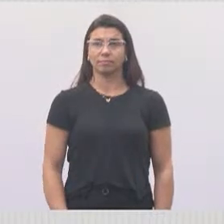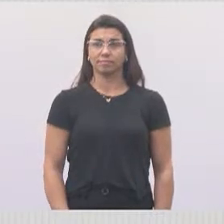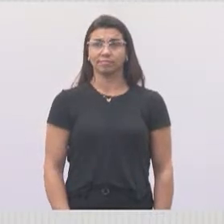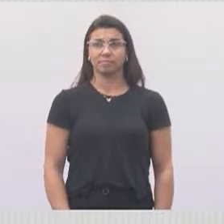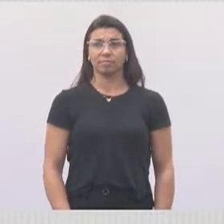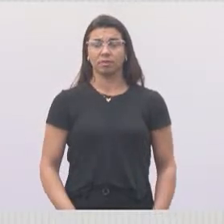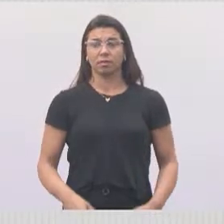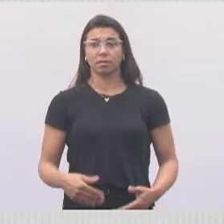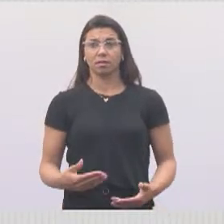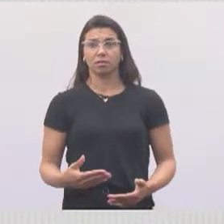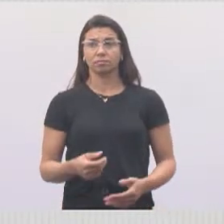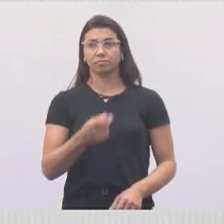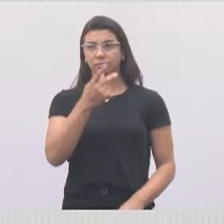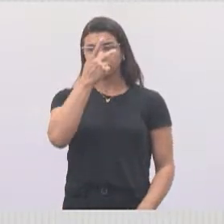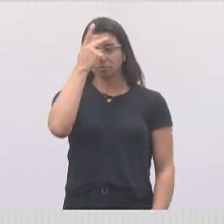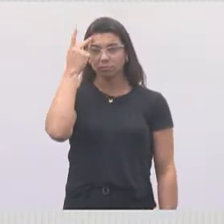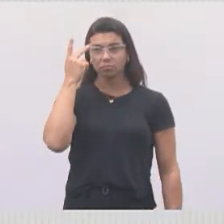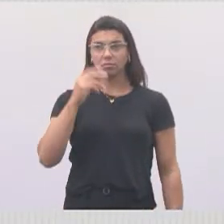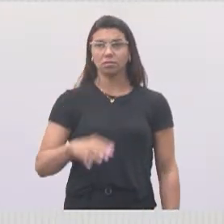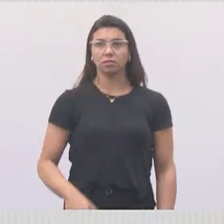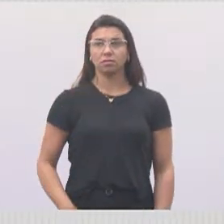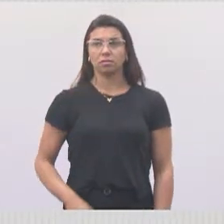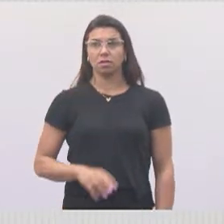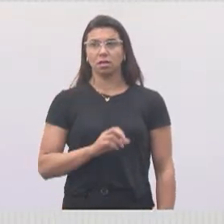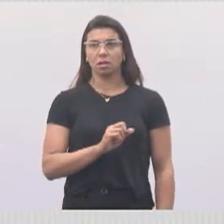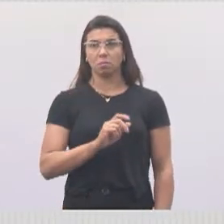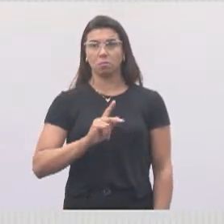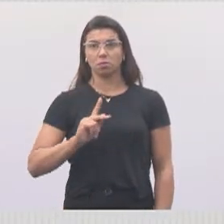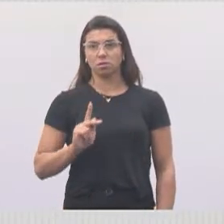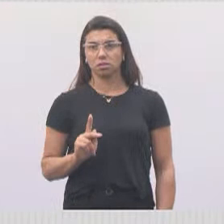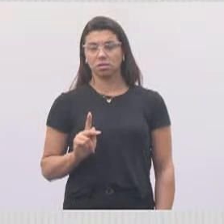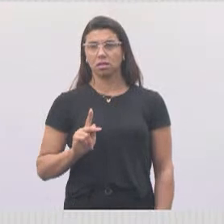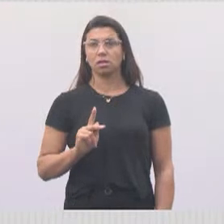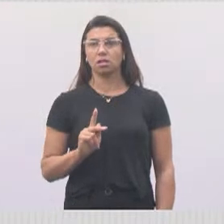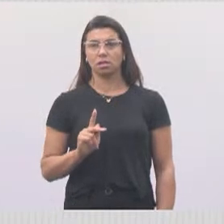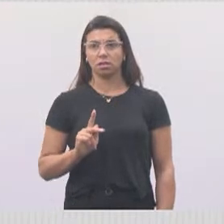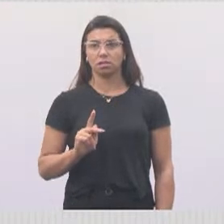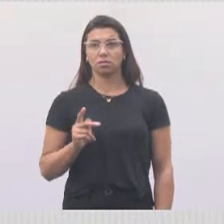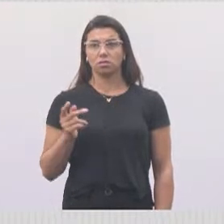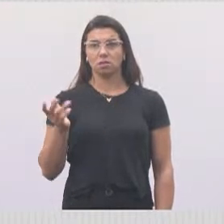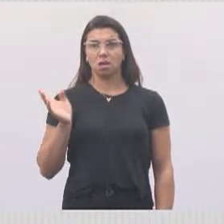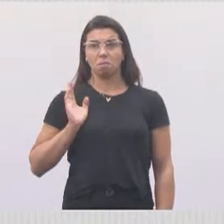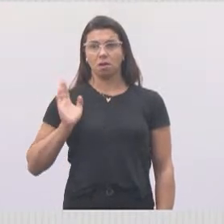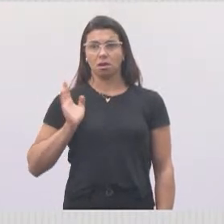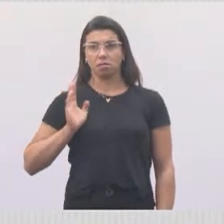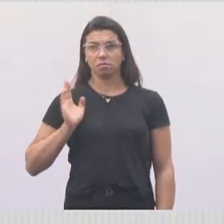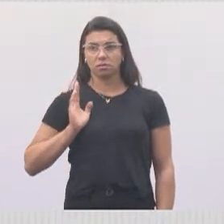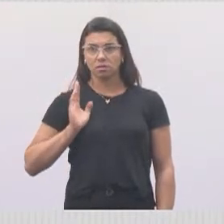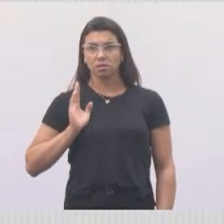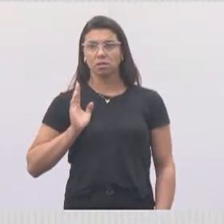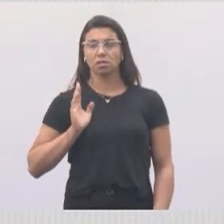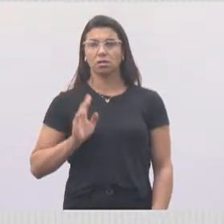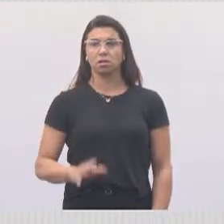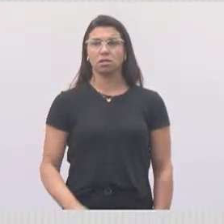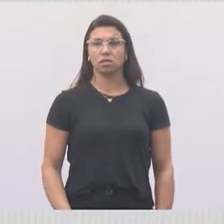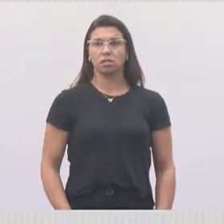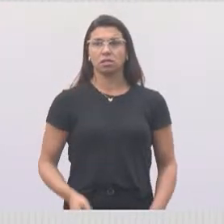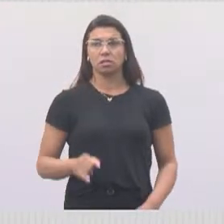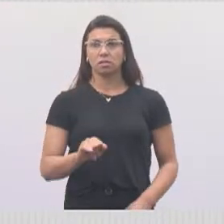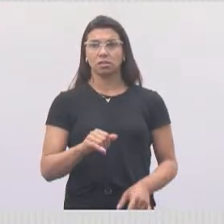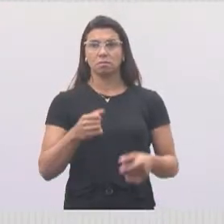no caso de aposentados e pensionistas. Entre os requisitos para solicitar